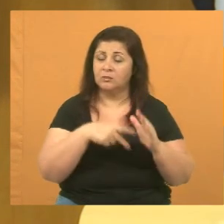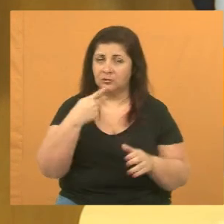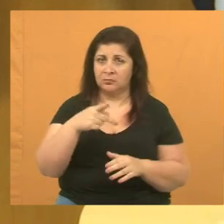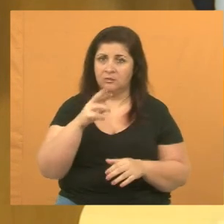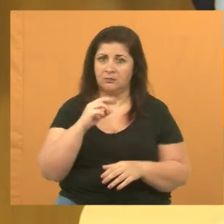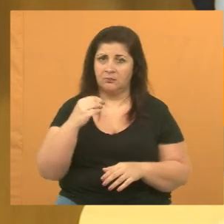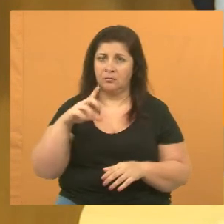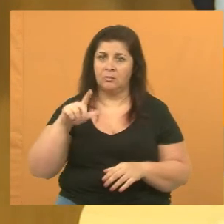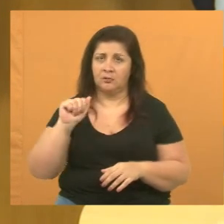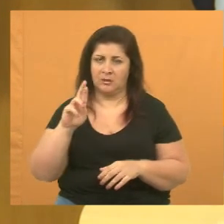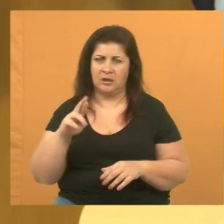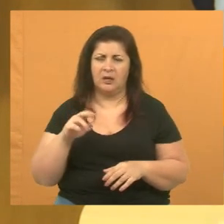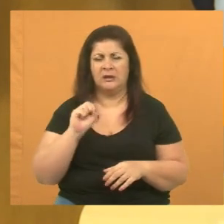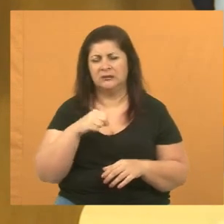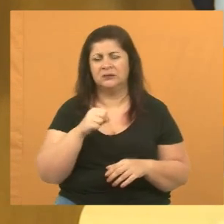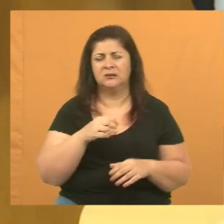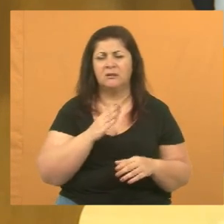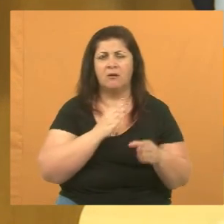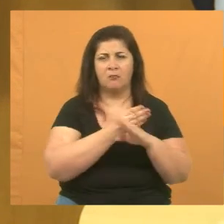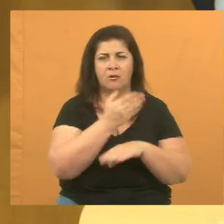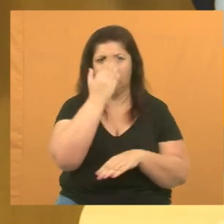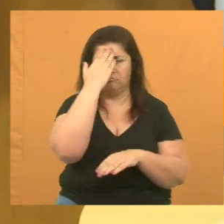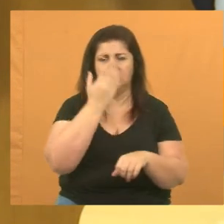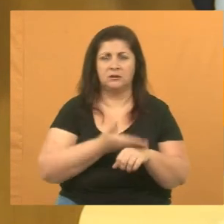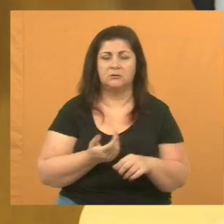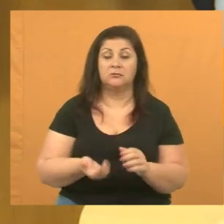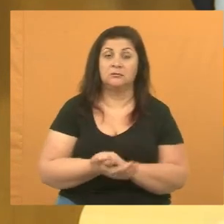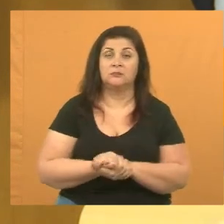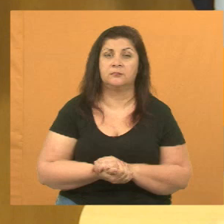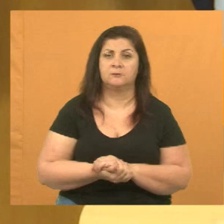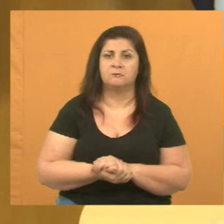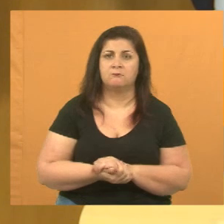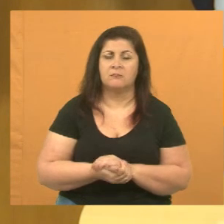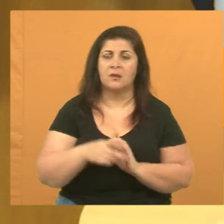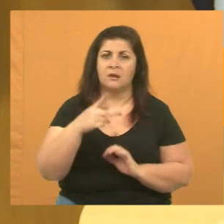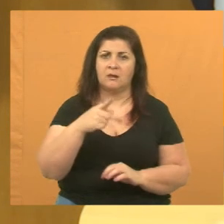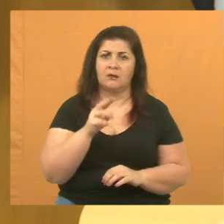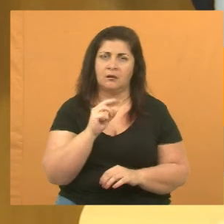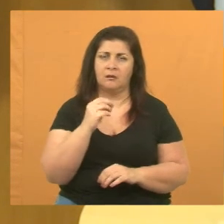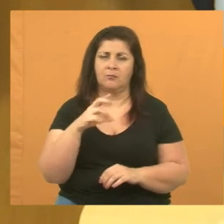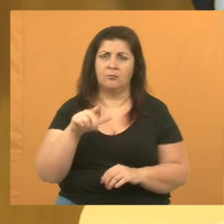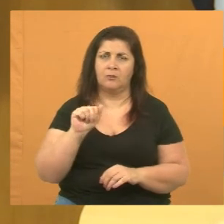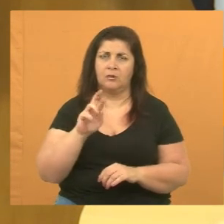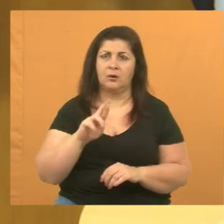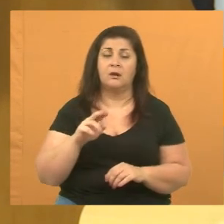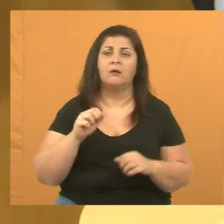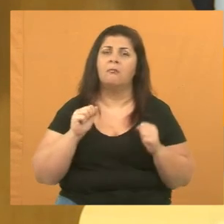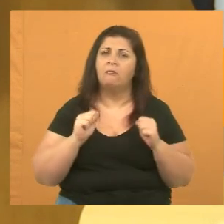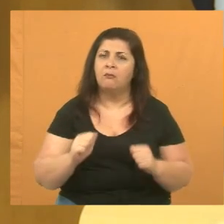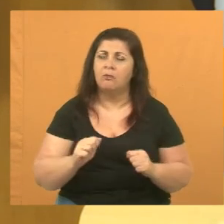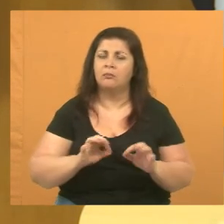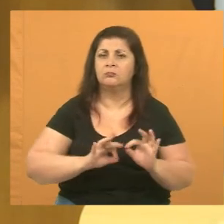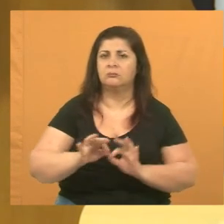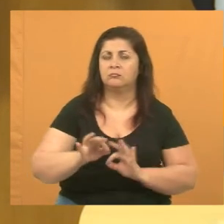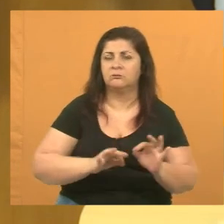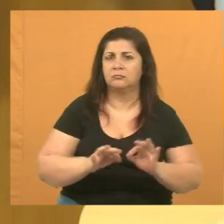vez ele aprovado aqui, vai ser aprovado sim, se Deus quiser, a Fundação Prolar também vai poder